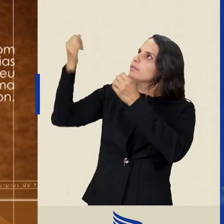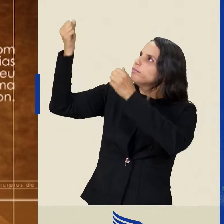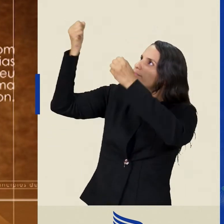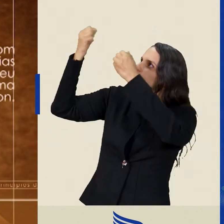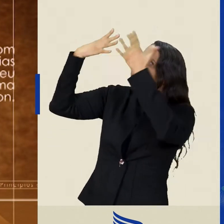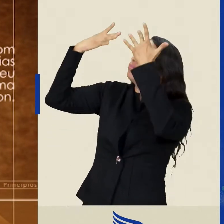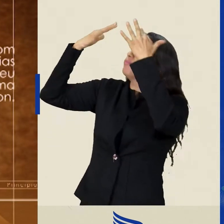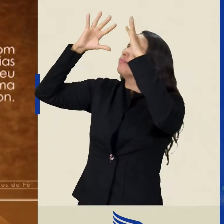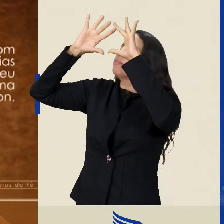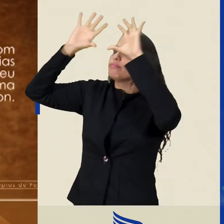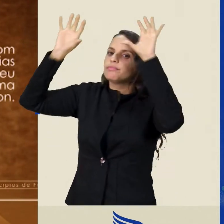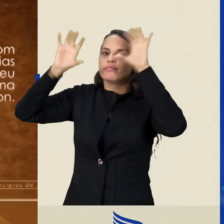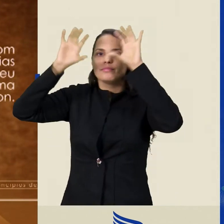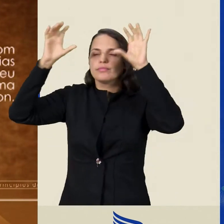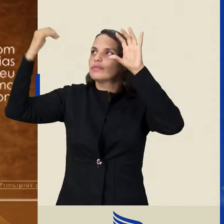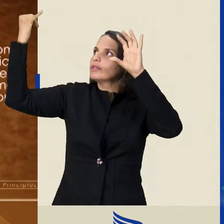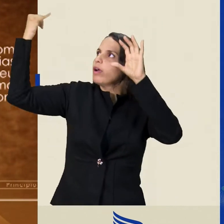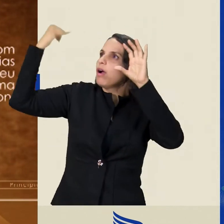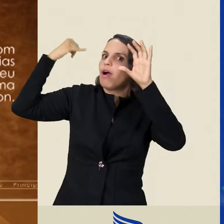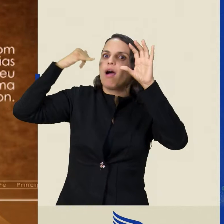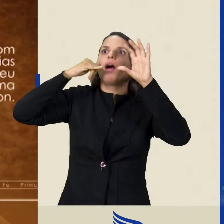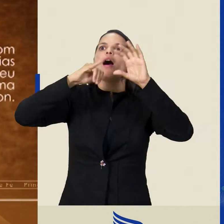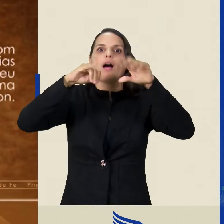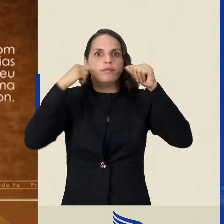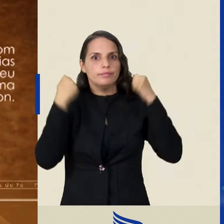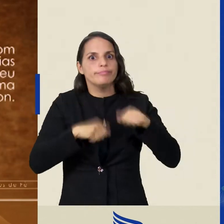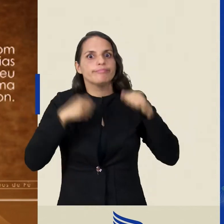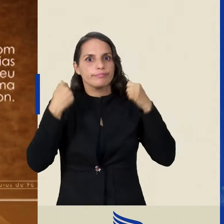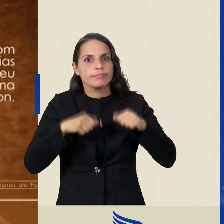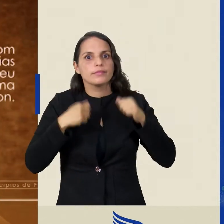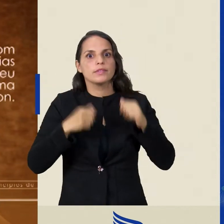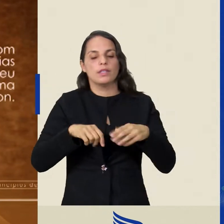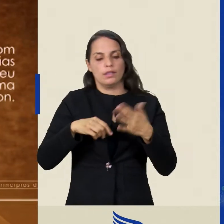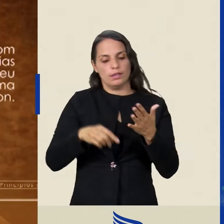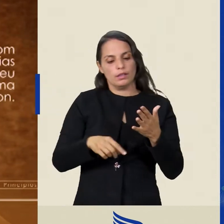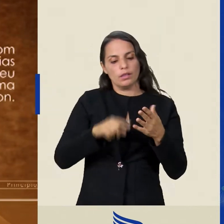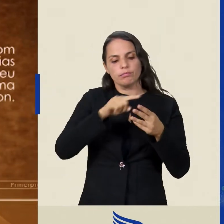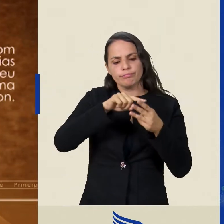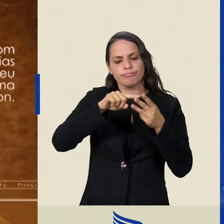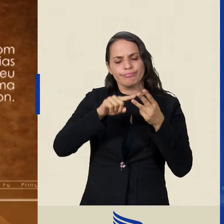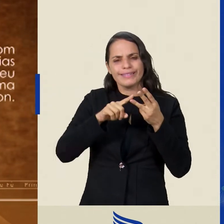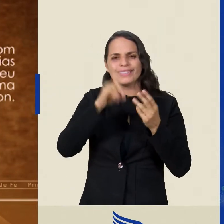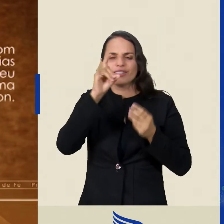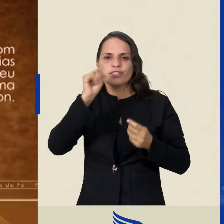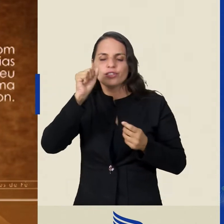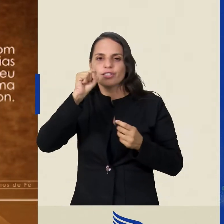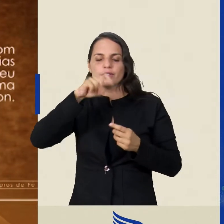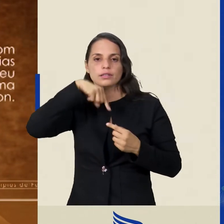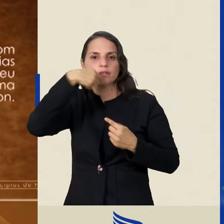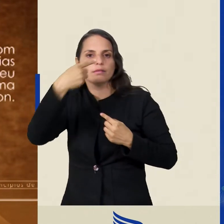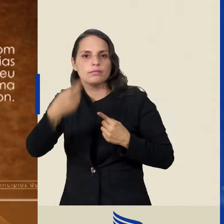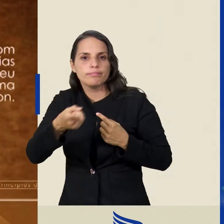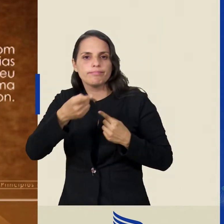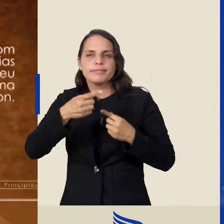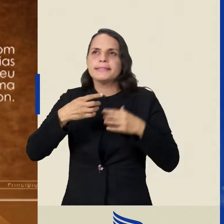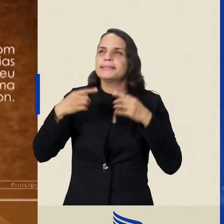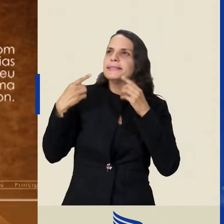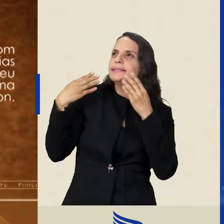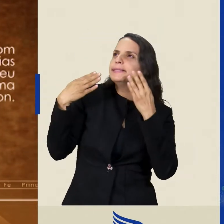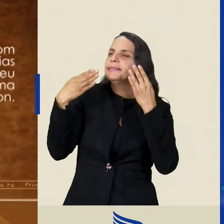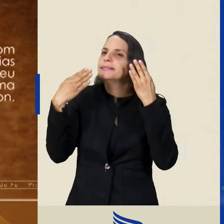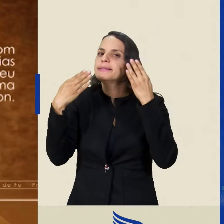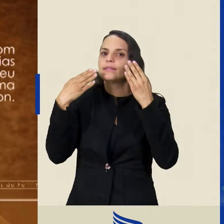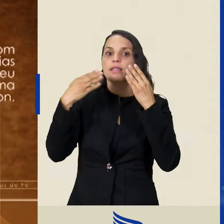de comunicá-la. 3 dias mais tarde, depois de uma luta contra seu desejo de não falar, relatou